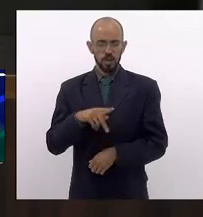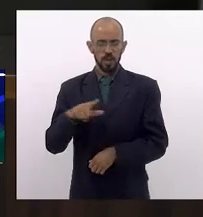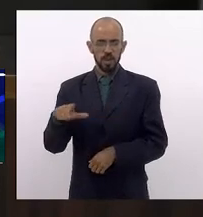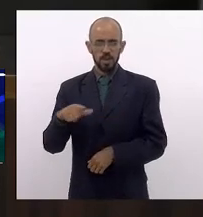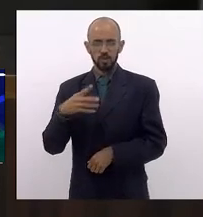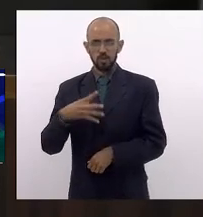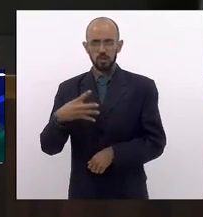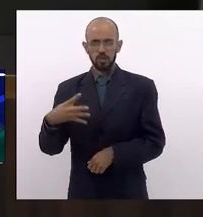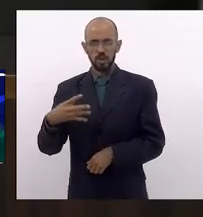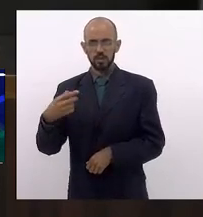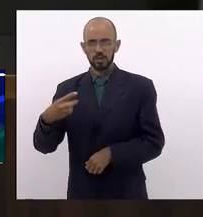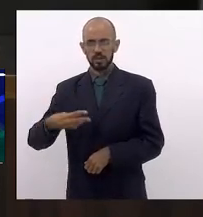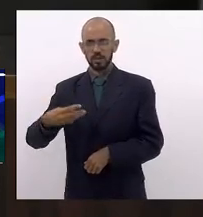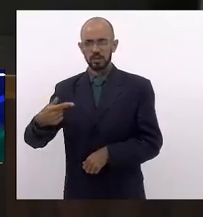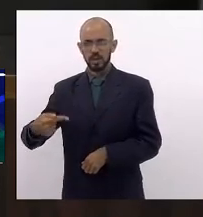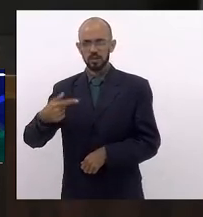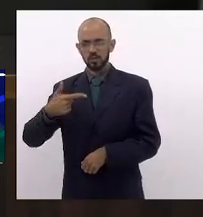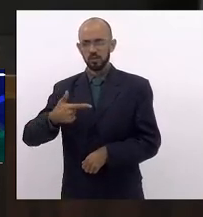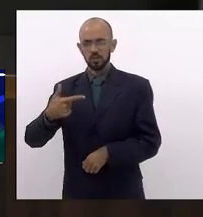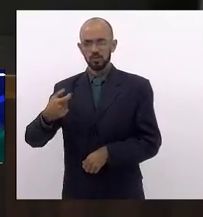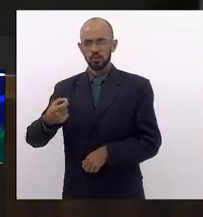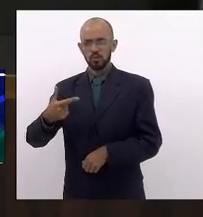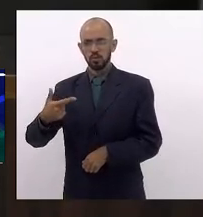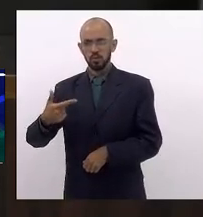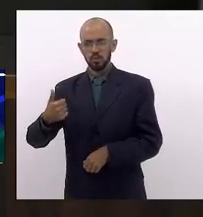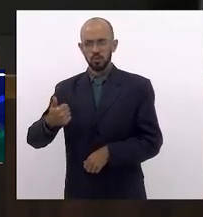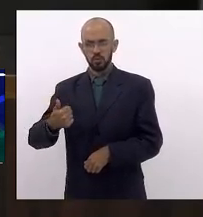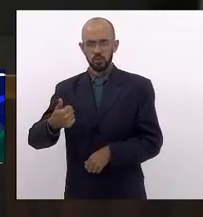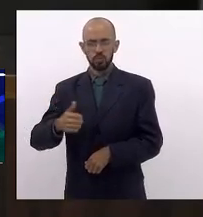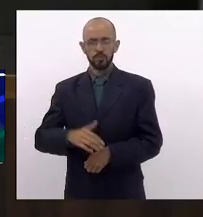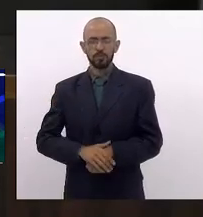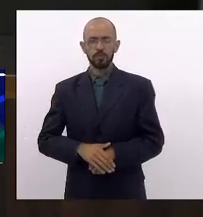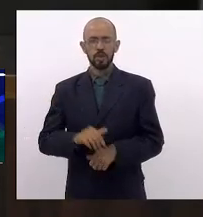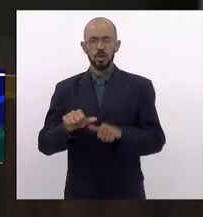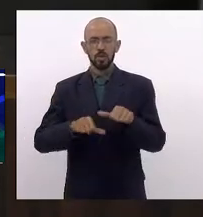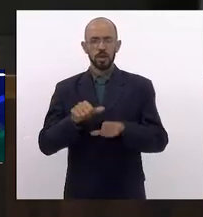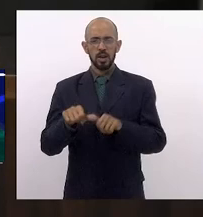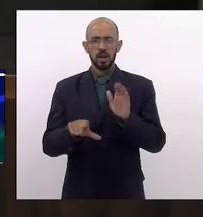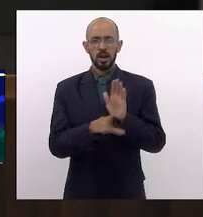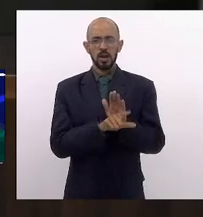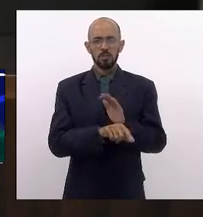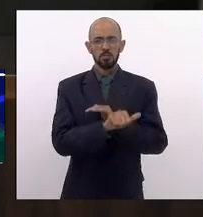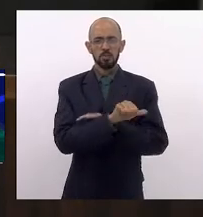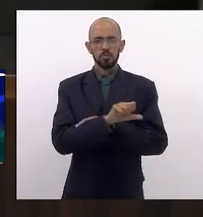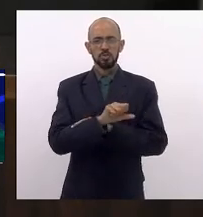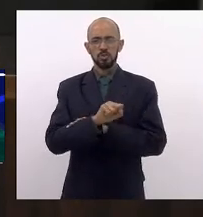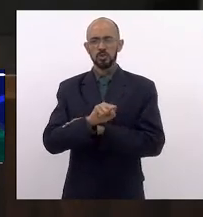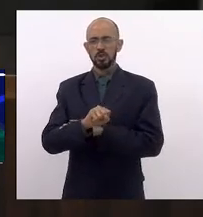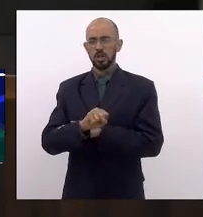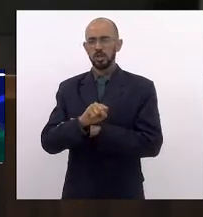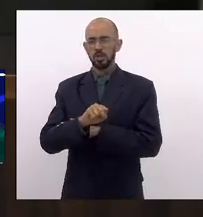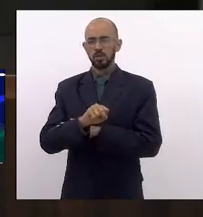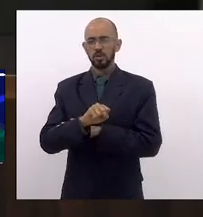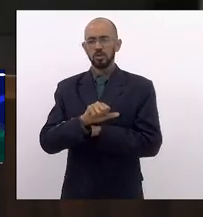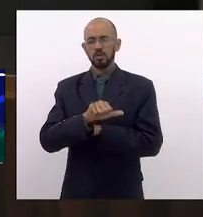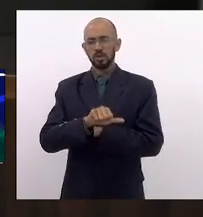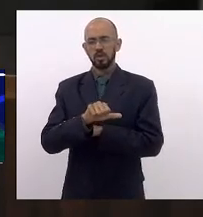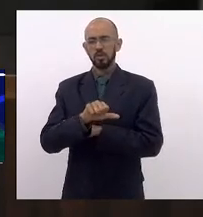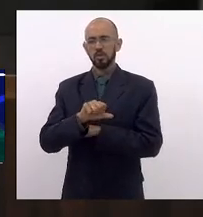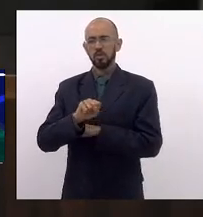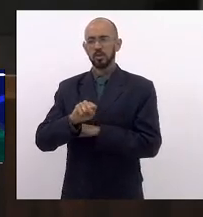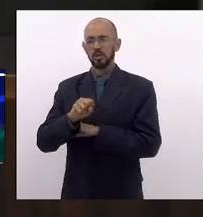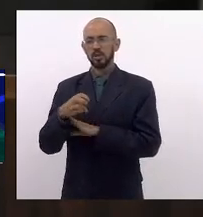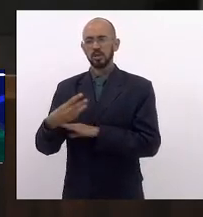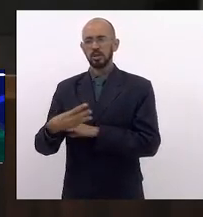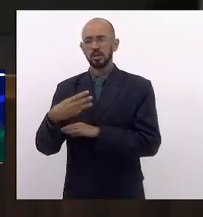4437 de 21 de altura da tia Ju que altera lei 8183 de vida de novembro de 18 para dispor sobre a publicação de